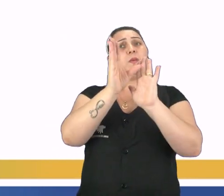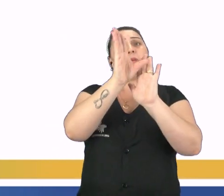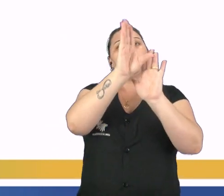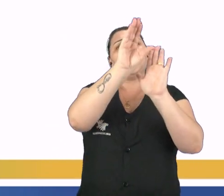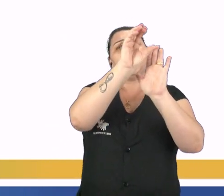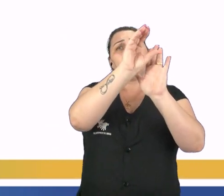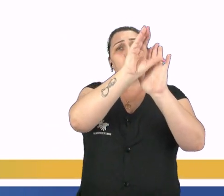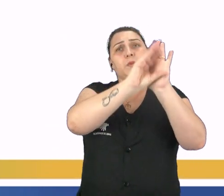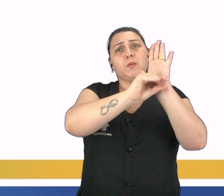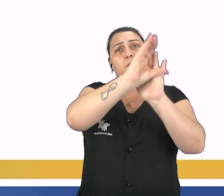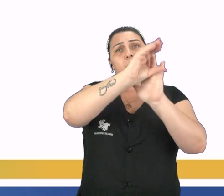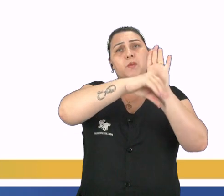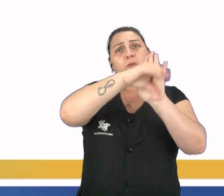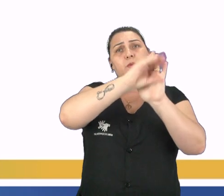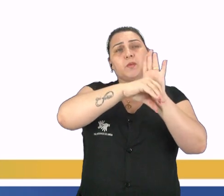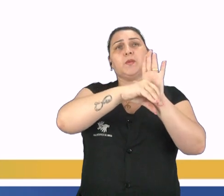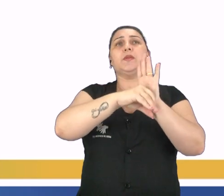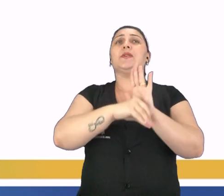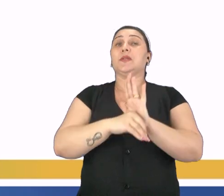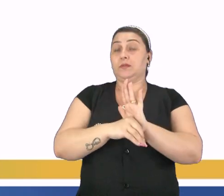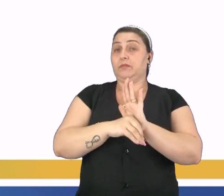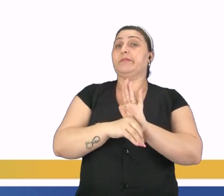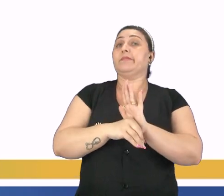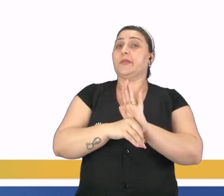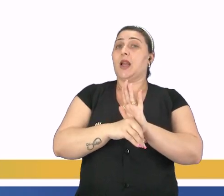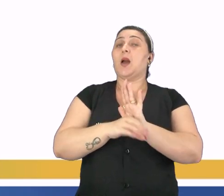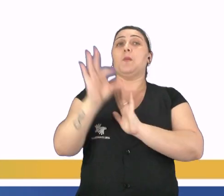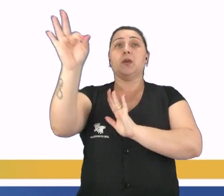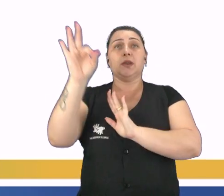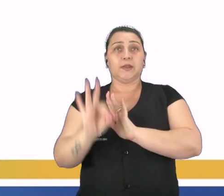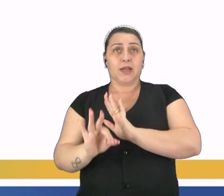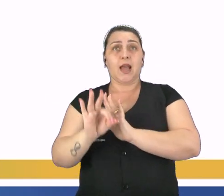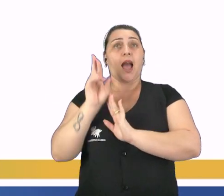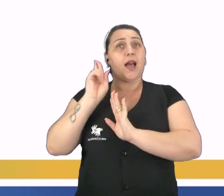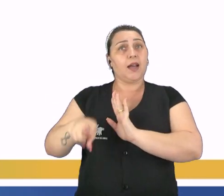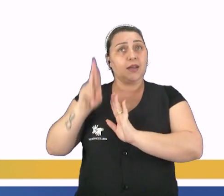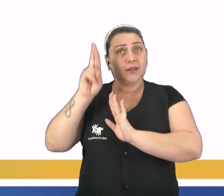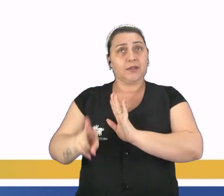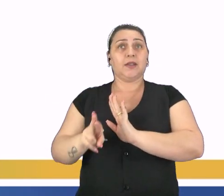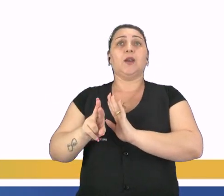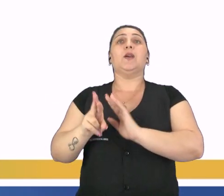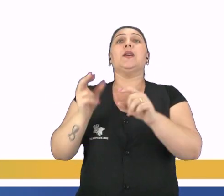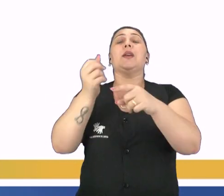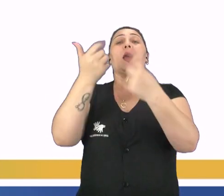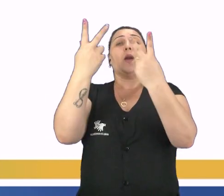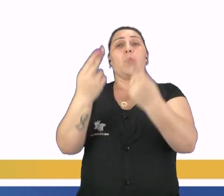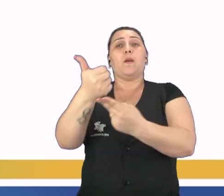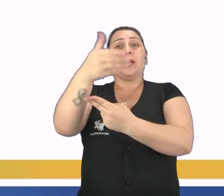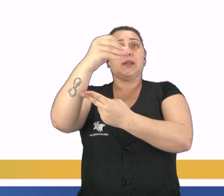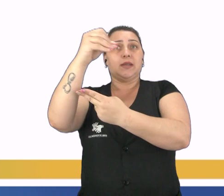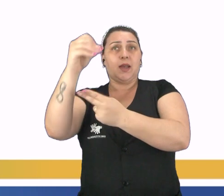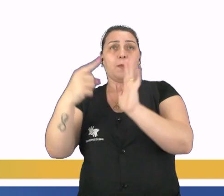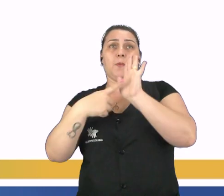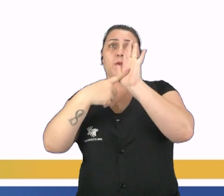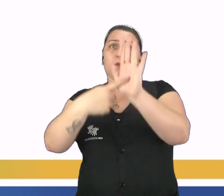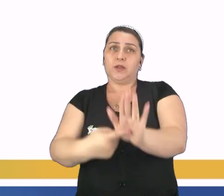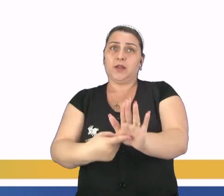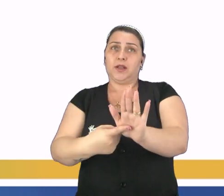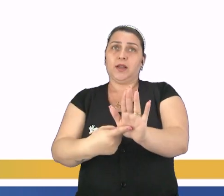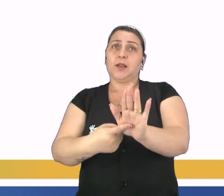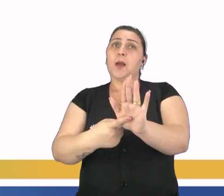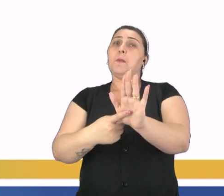E os conceitos? Porcentagem é toda razão com denominador igual a 100, que pode ser expressa de forma